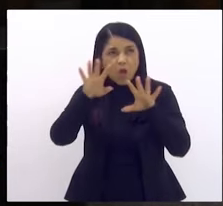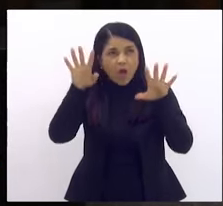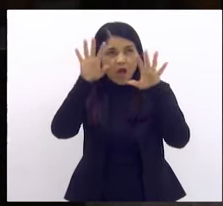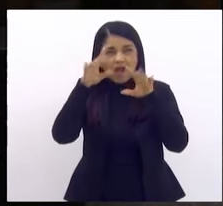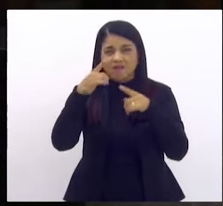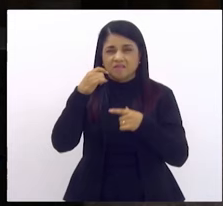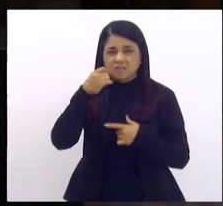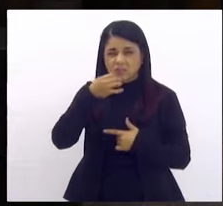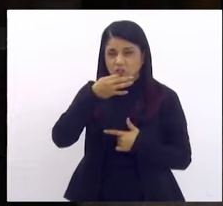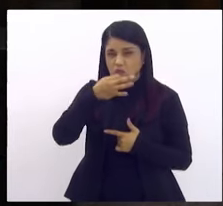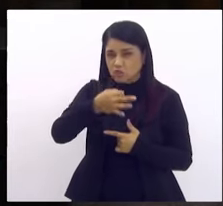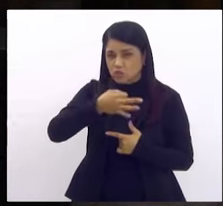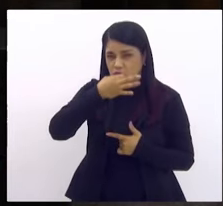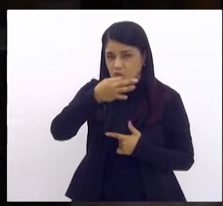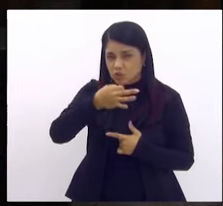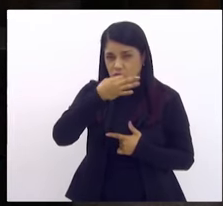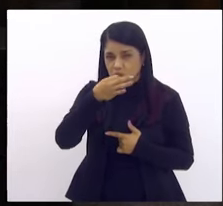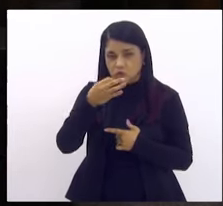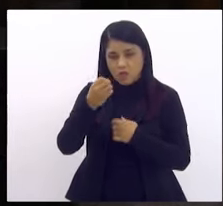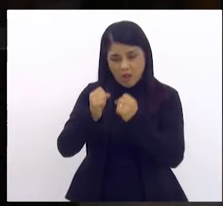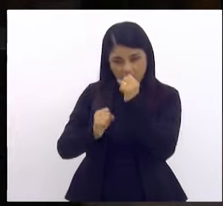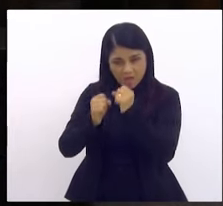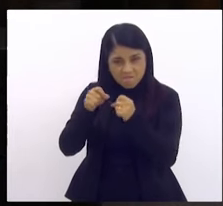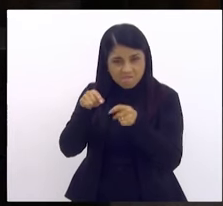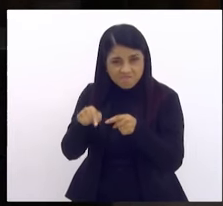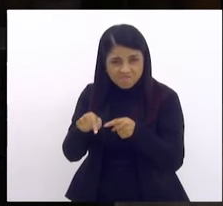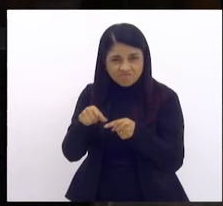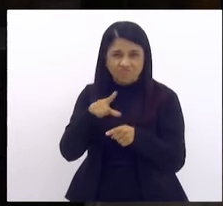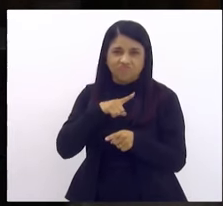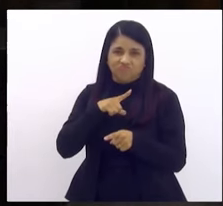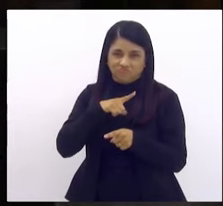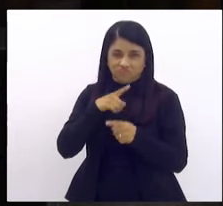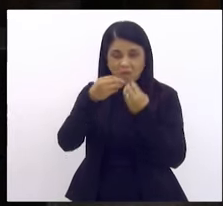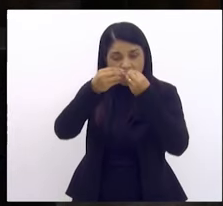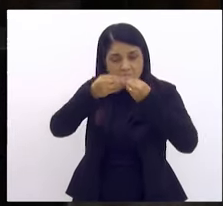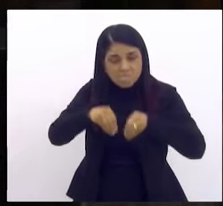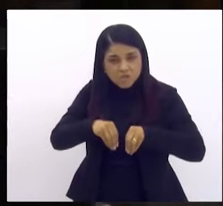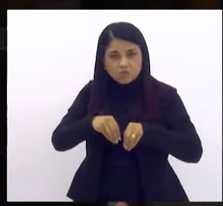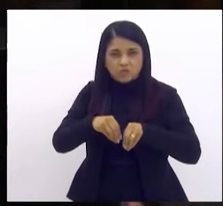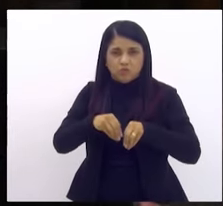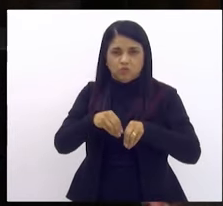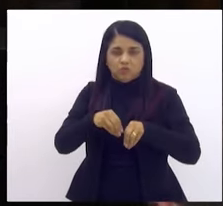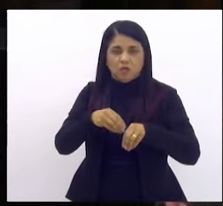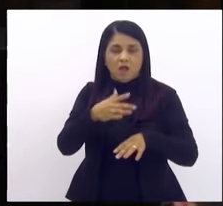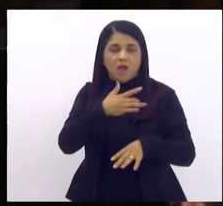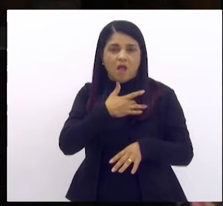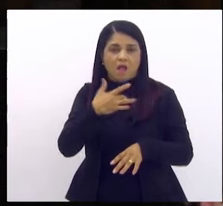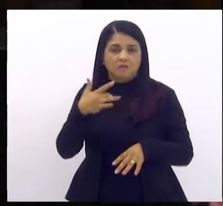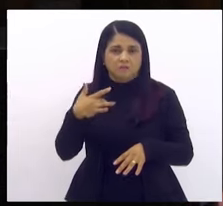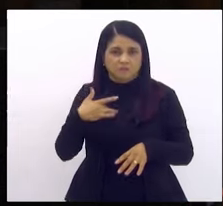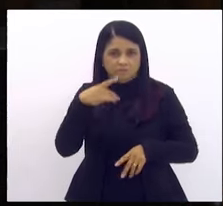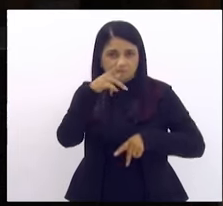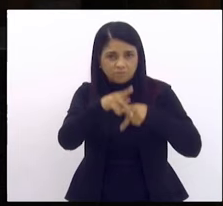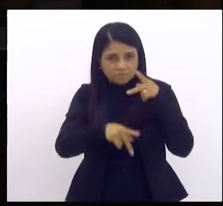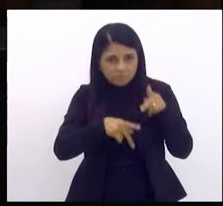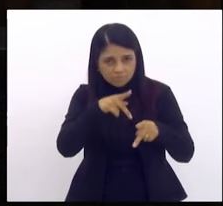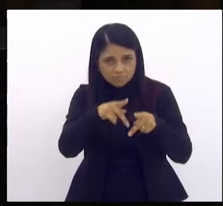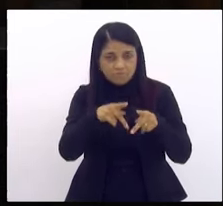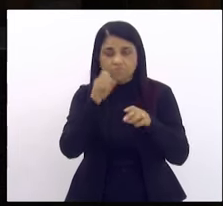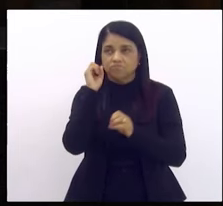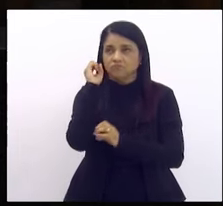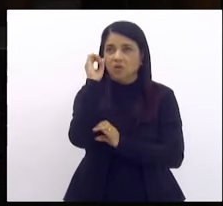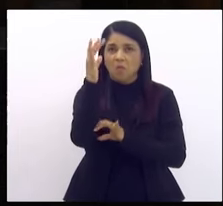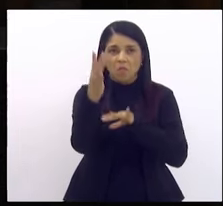sonora provocada pela empresa, prejudica muito, conforme eu disse, a saúde da população e ao meio